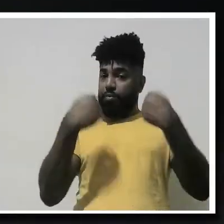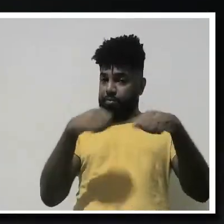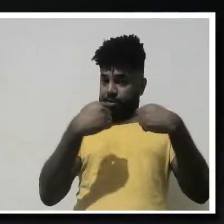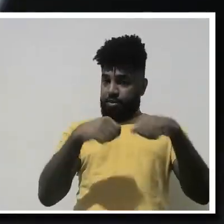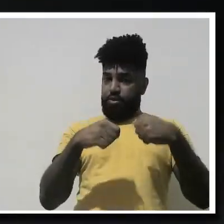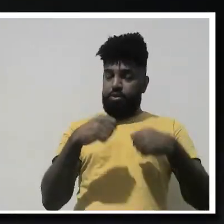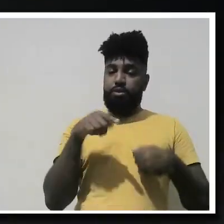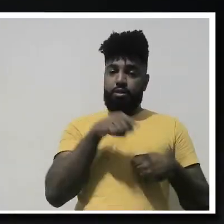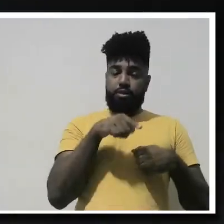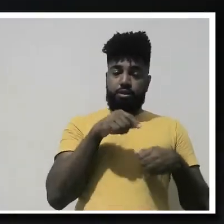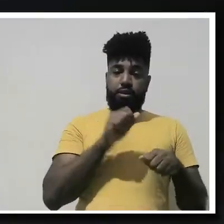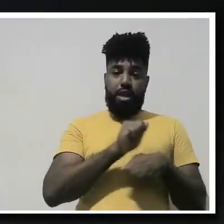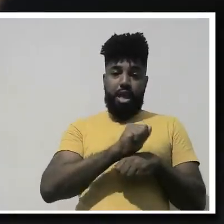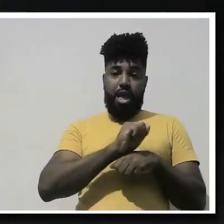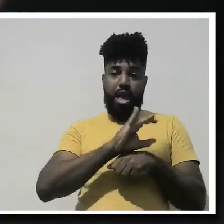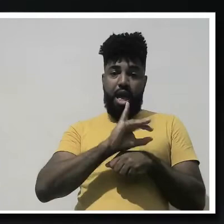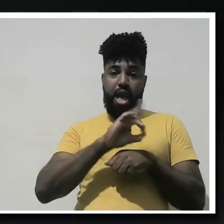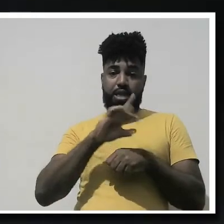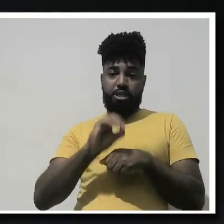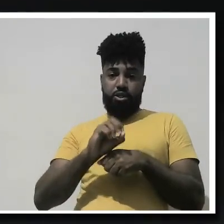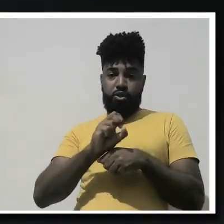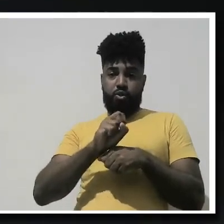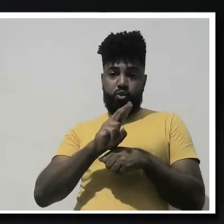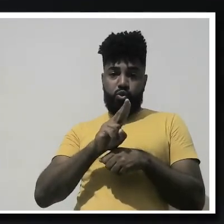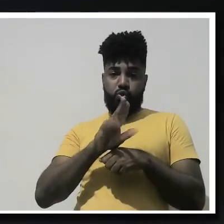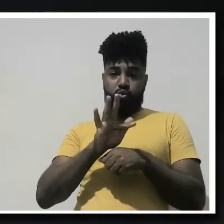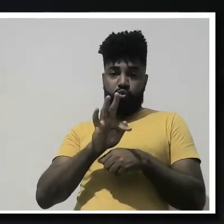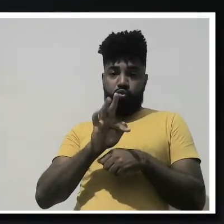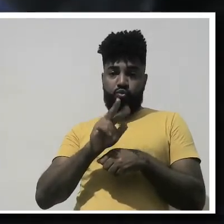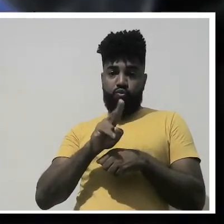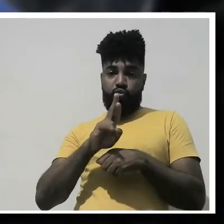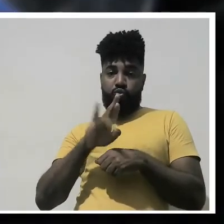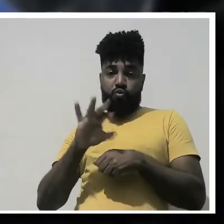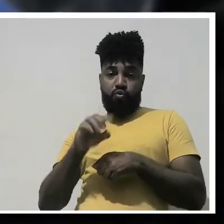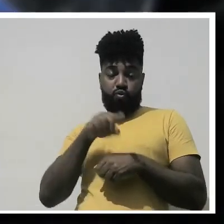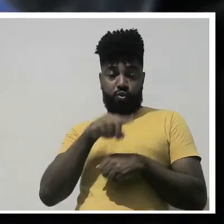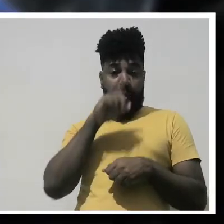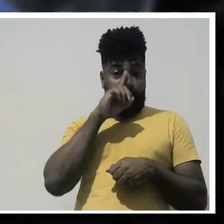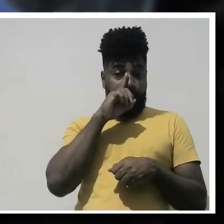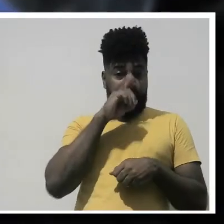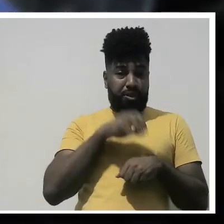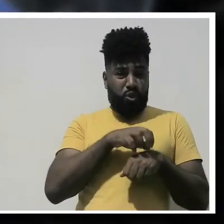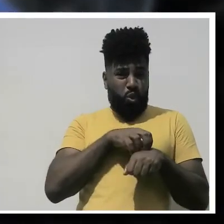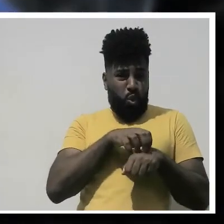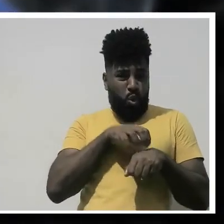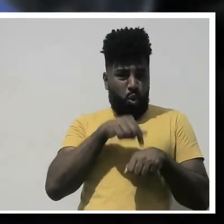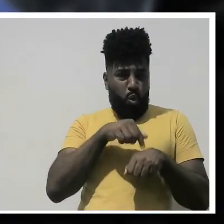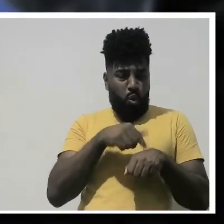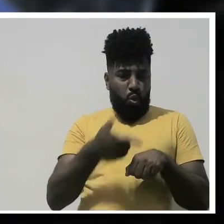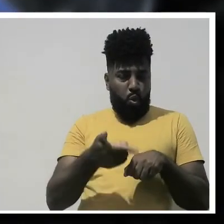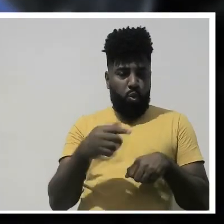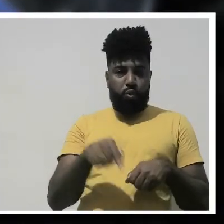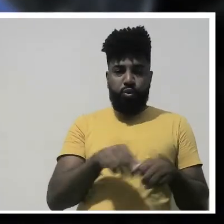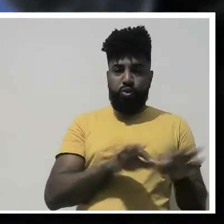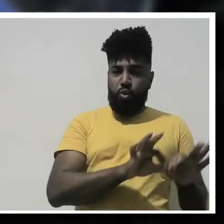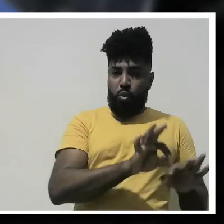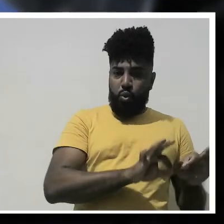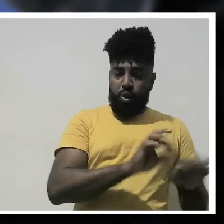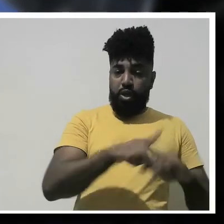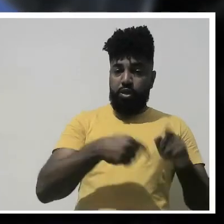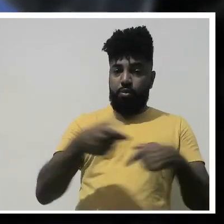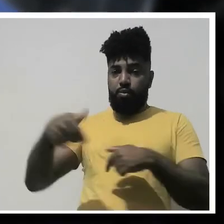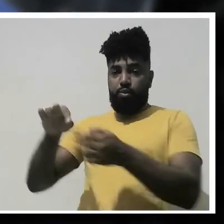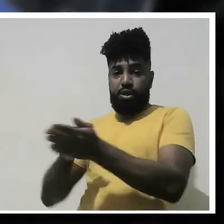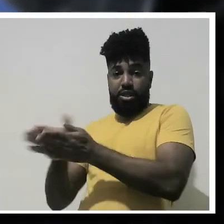sulfúrico ser diluído, mas ainda é um ácido potente e pode causar algum dano na pele. Ou então você deve lavar as mãos logo após fazer